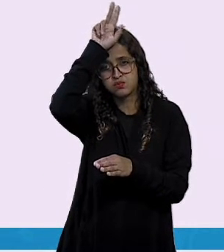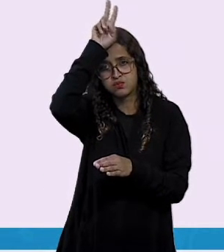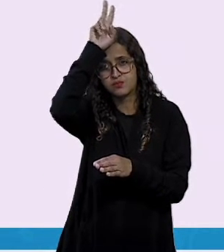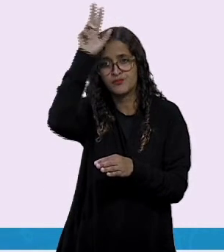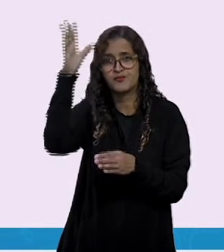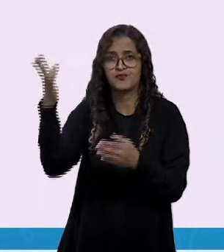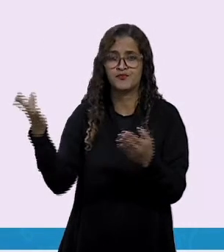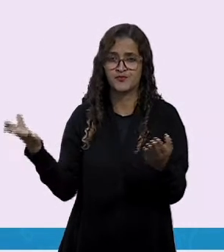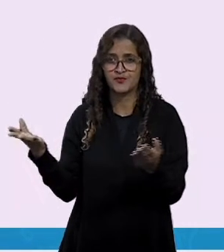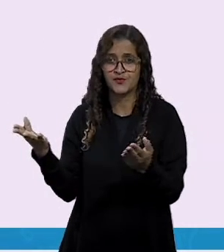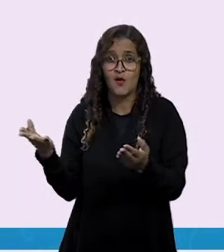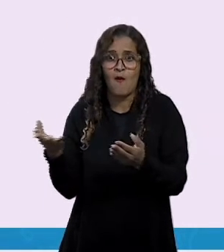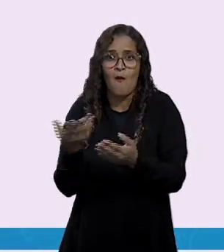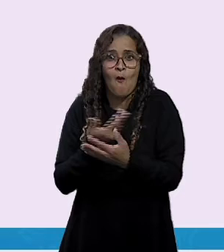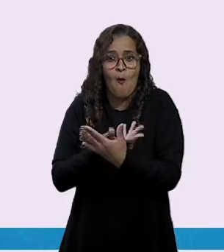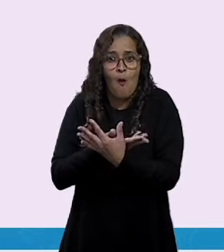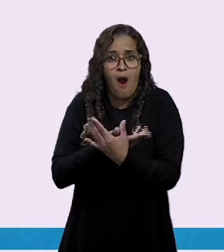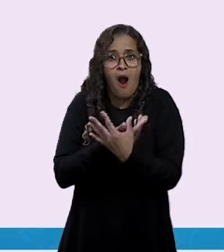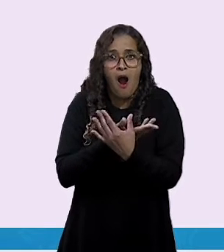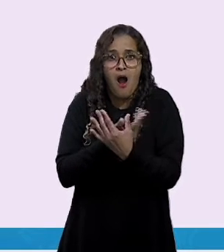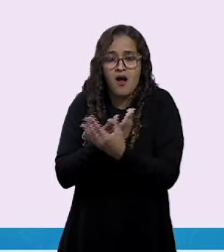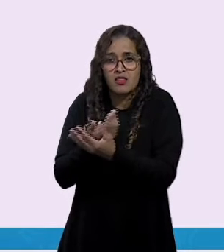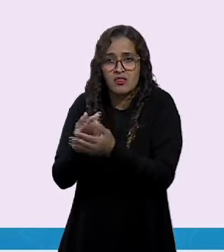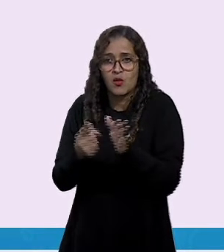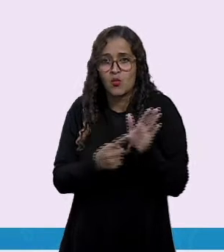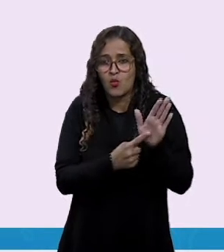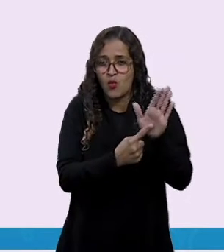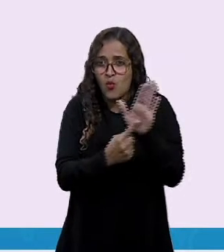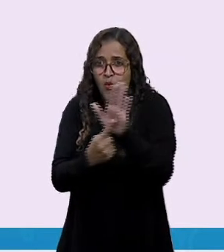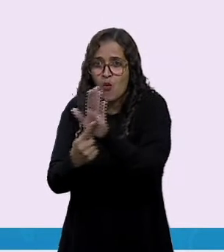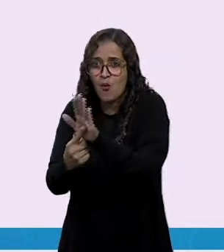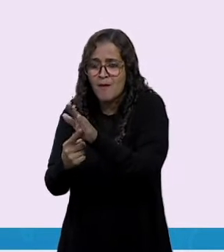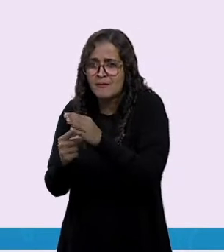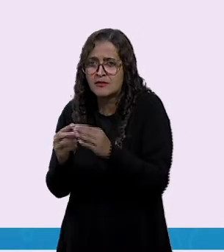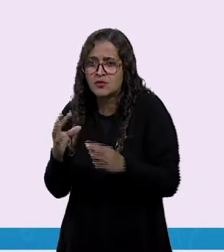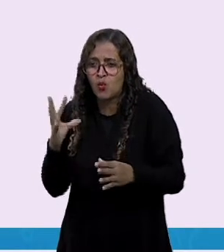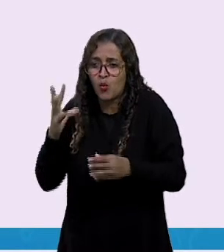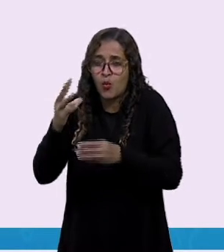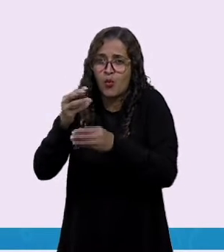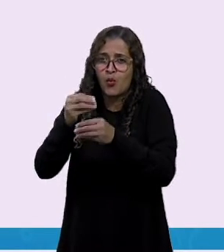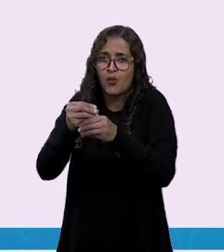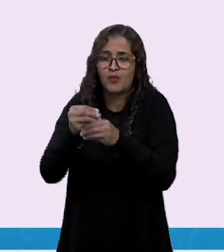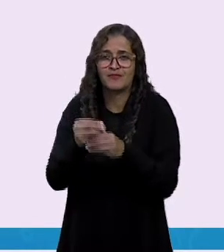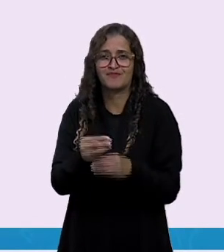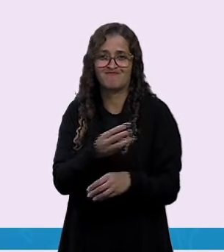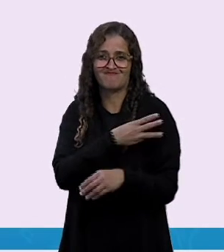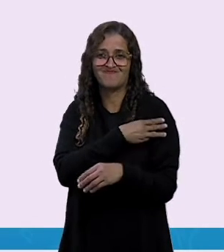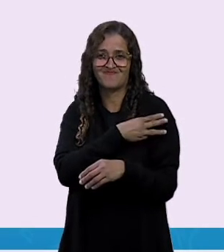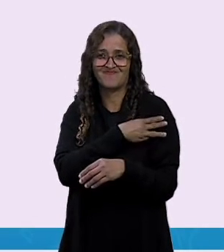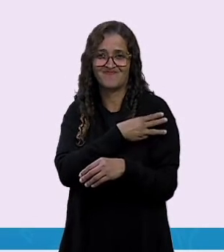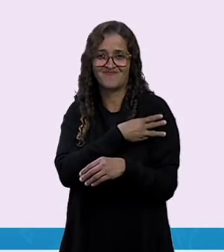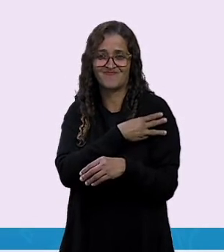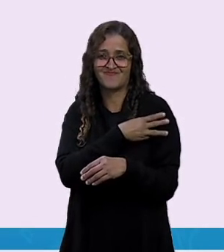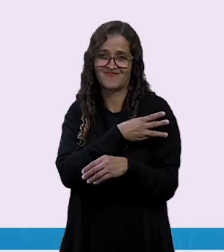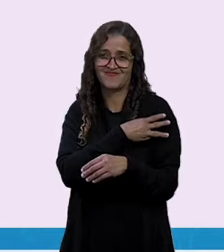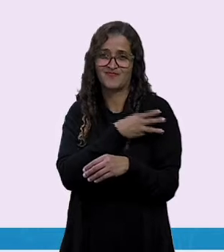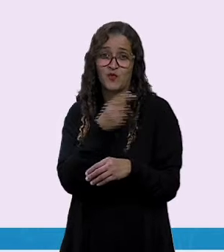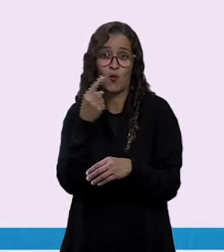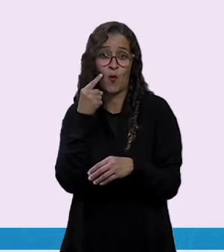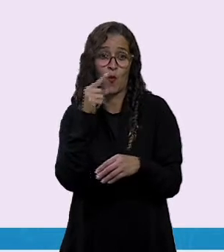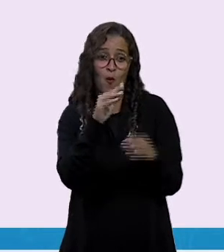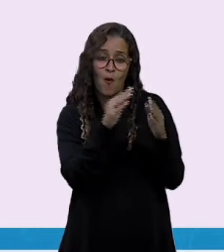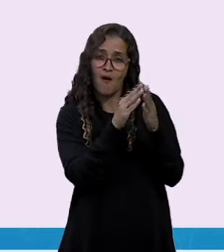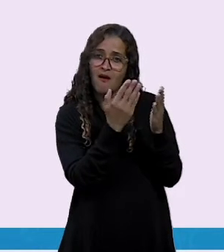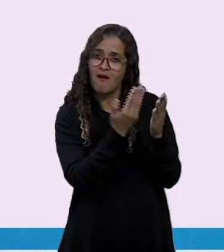para vocês a metamorfose completa de uma borboleta. Vocês estão no 3º ano. Quando ainda estava na